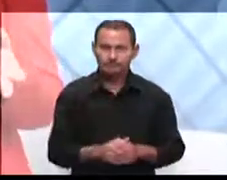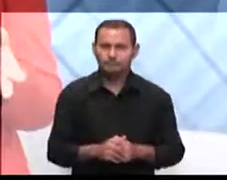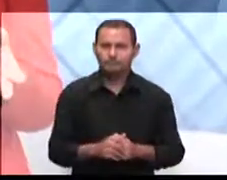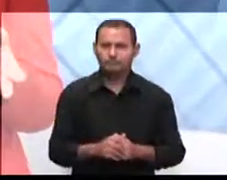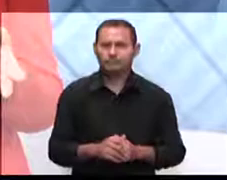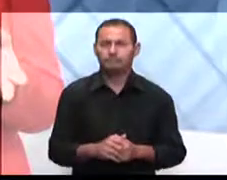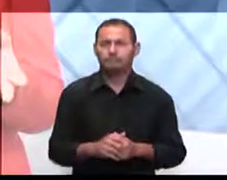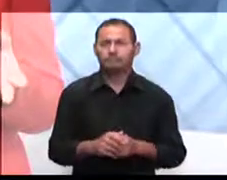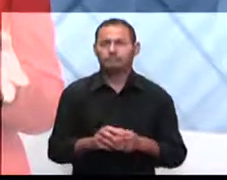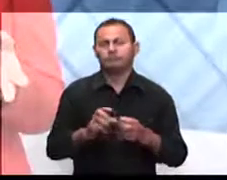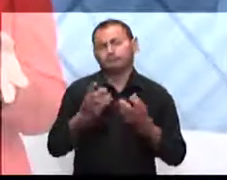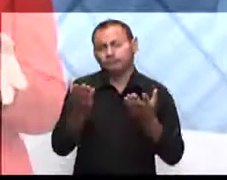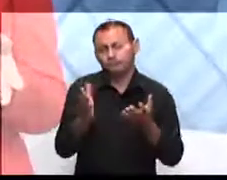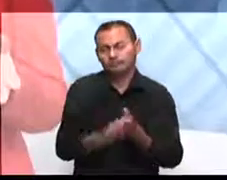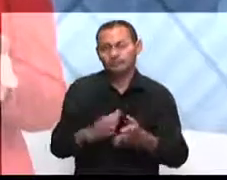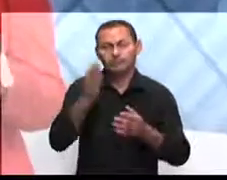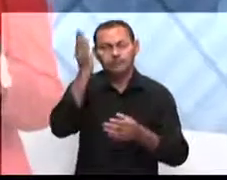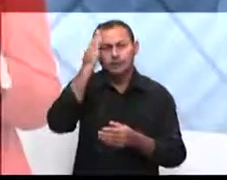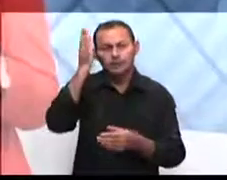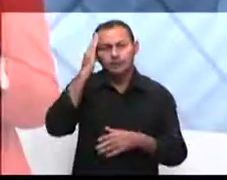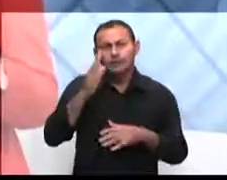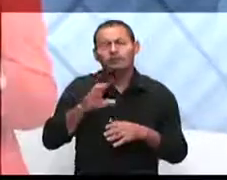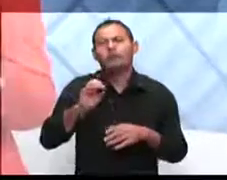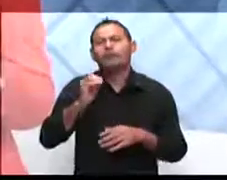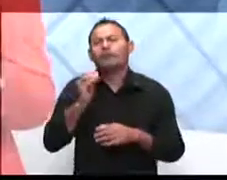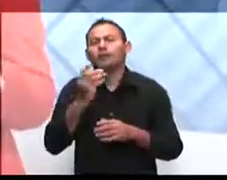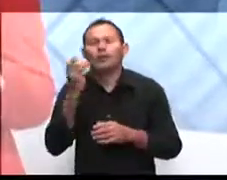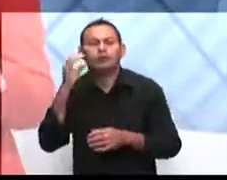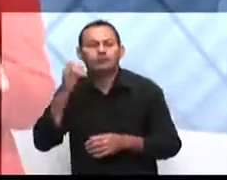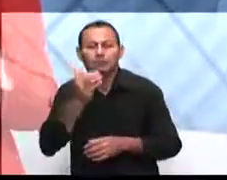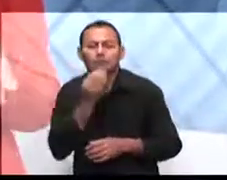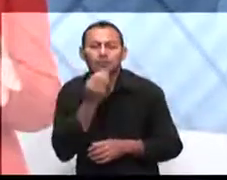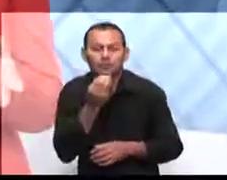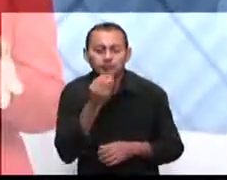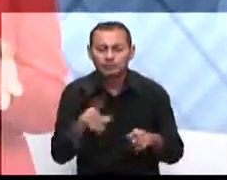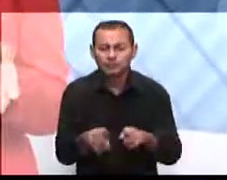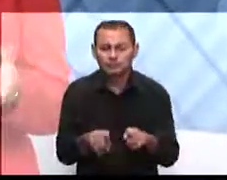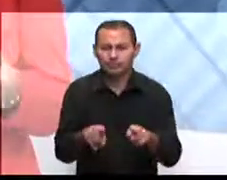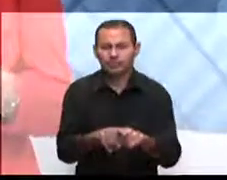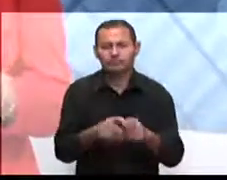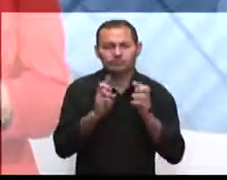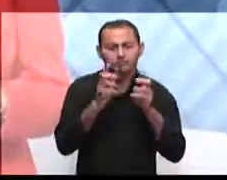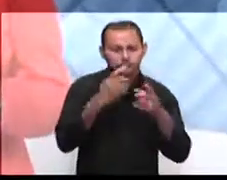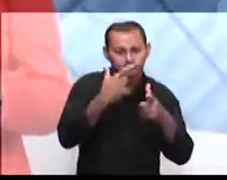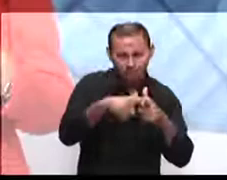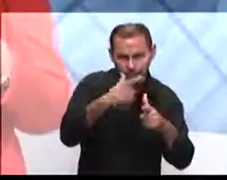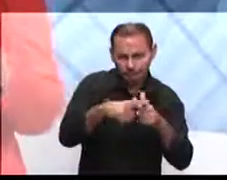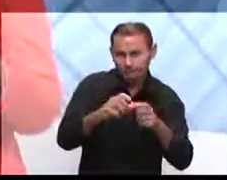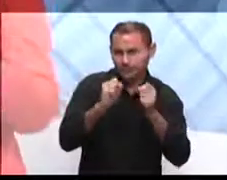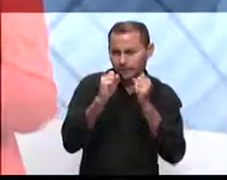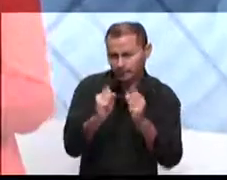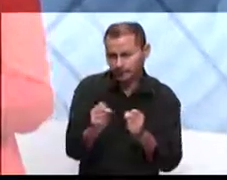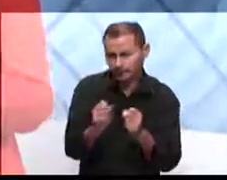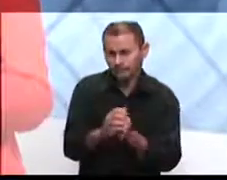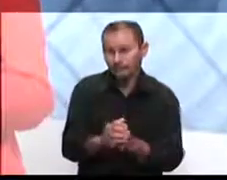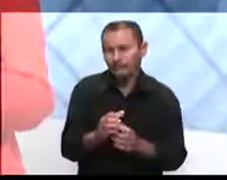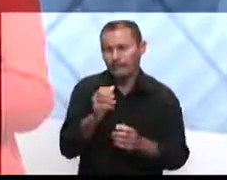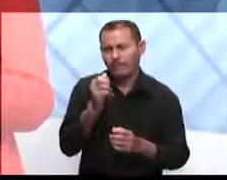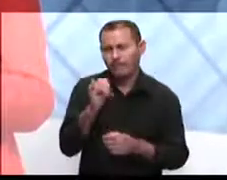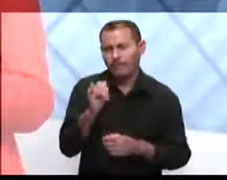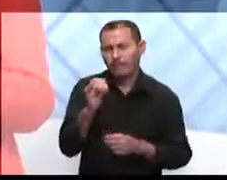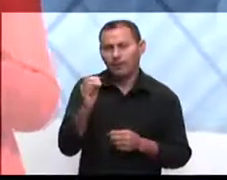justamente para, né, então descobrir oportunidades e principalmente os problemas, né, então para poder